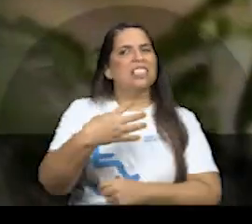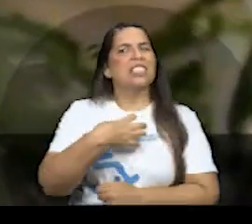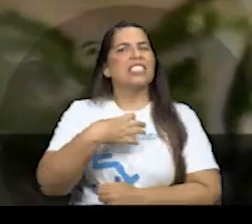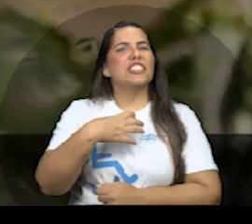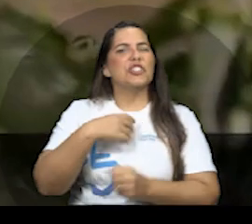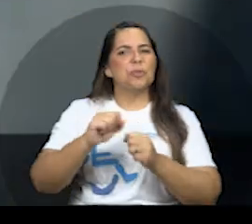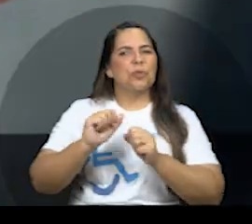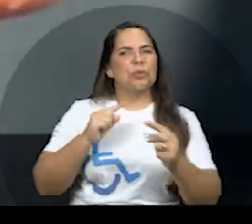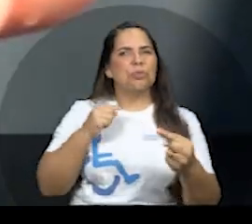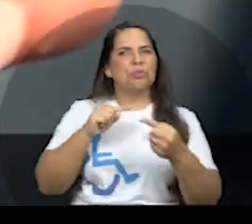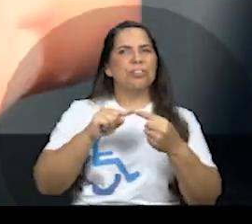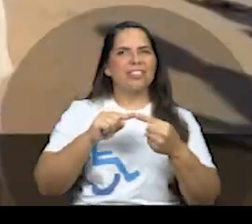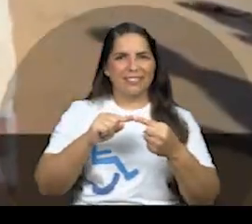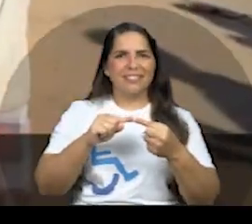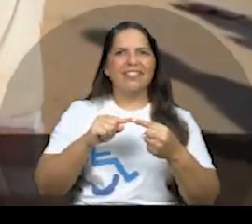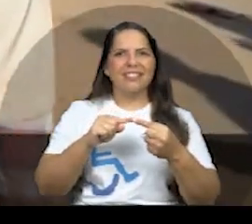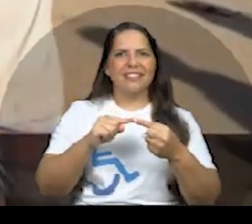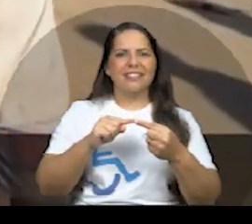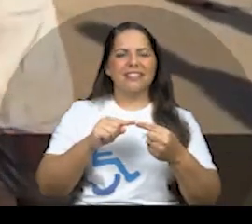o sentido para o que fazemos.